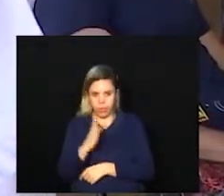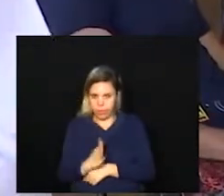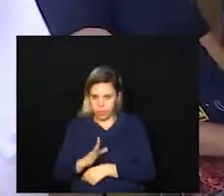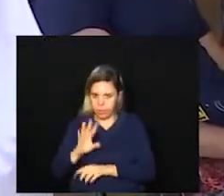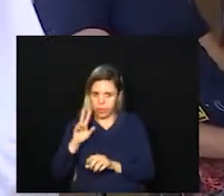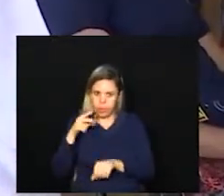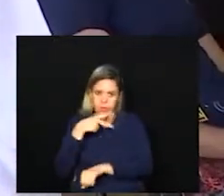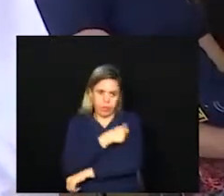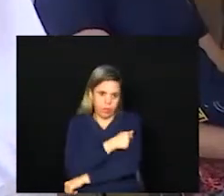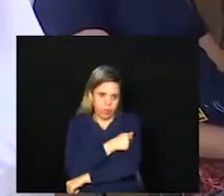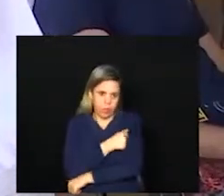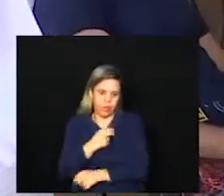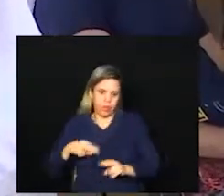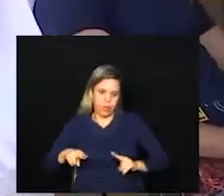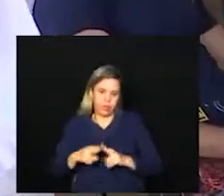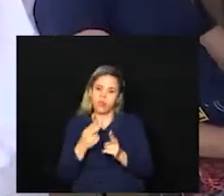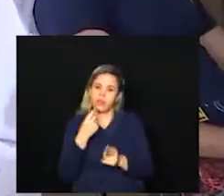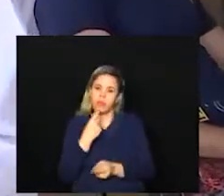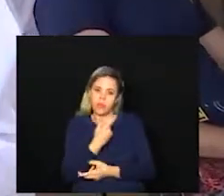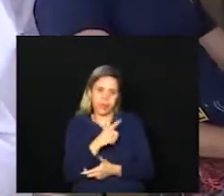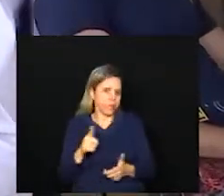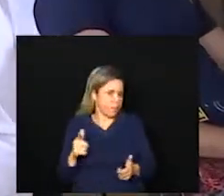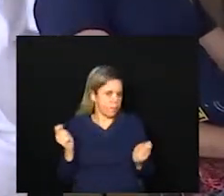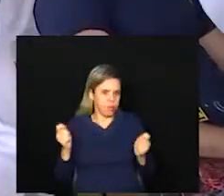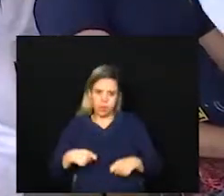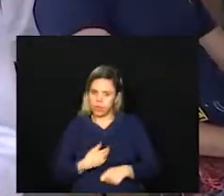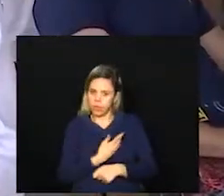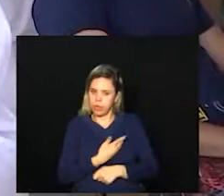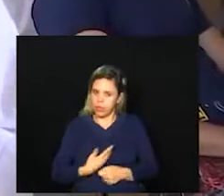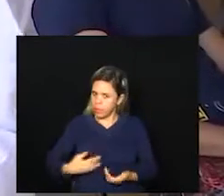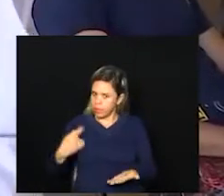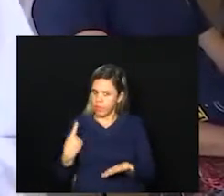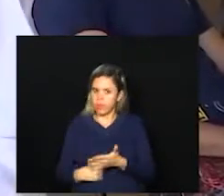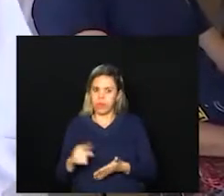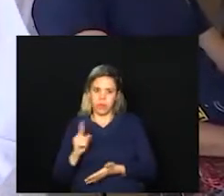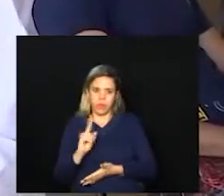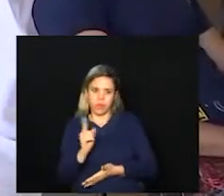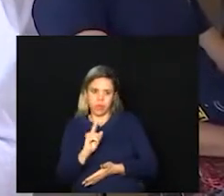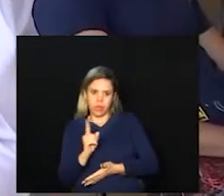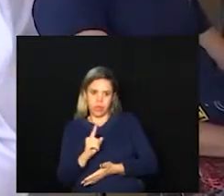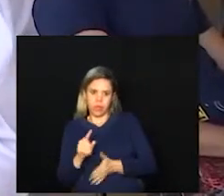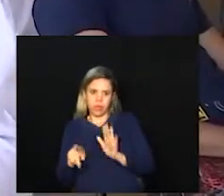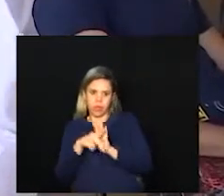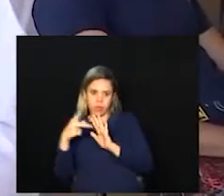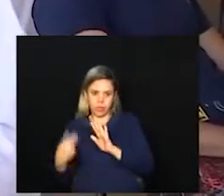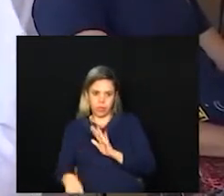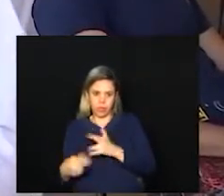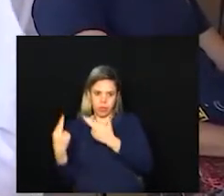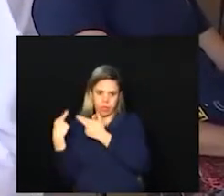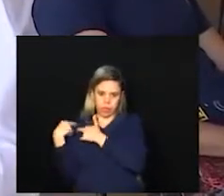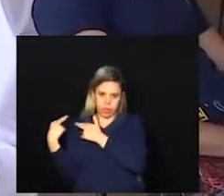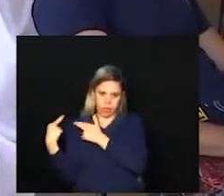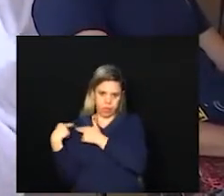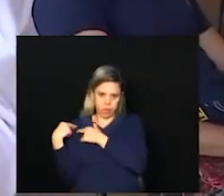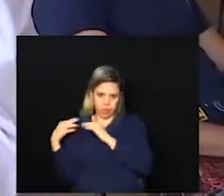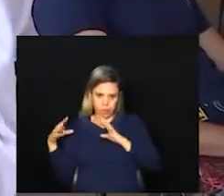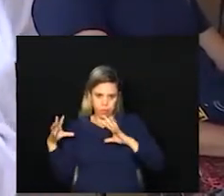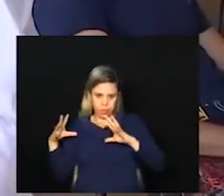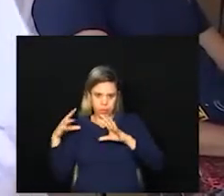Imunização. A Unimed Campinas, ela não tem o poder sobre a agenda. A agenda, ela está